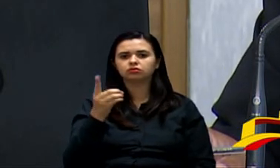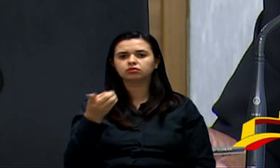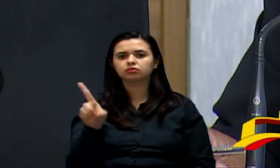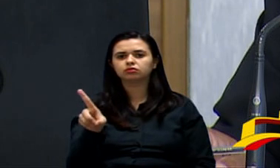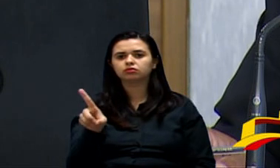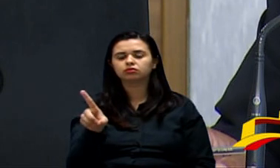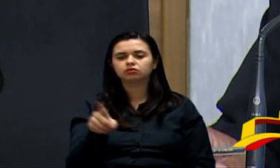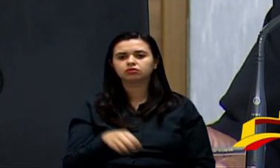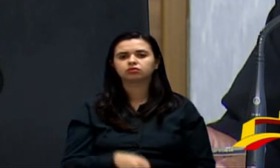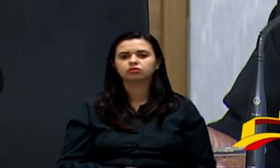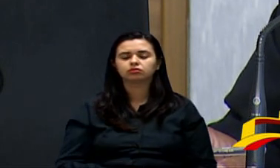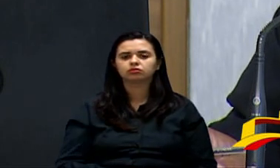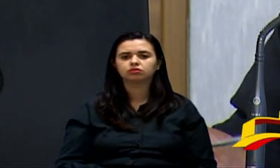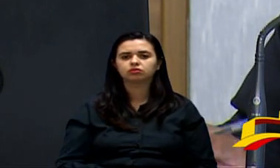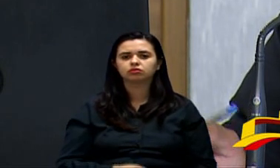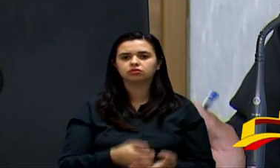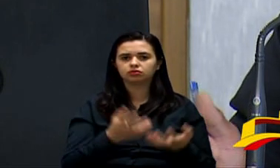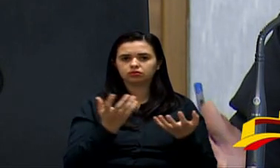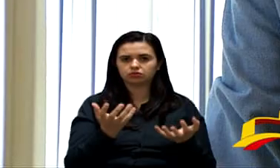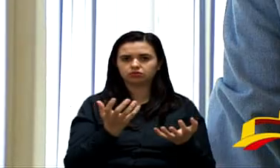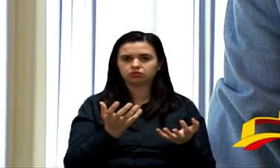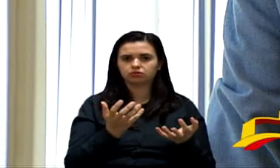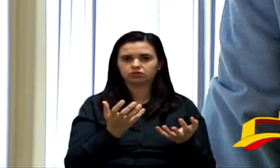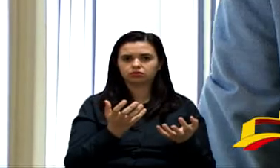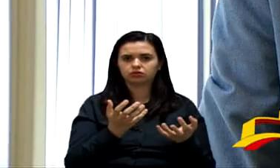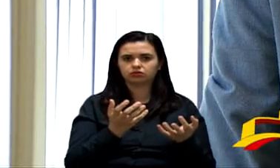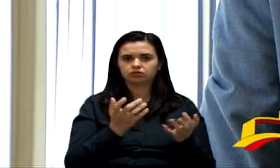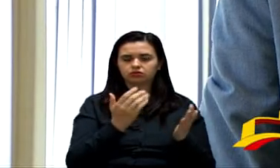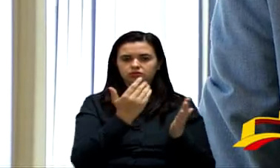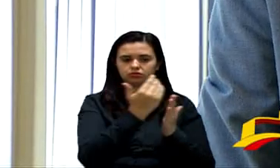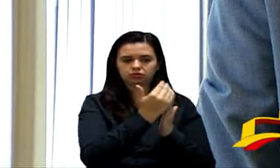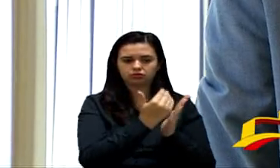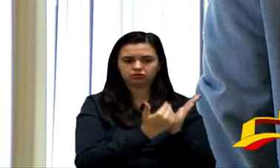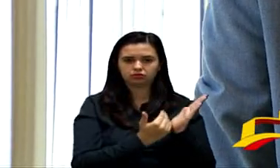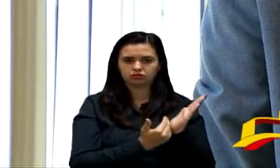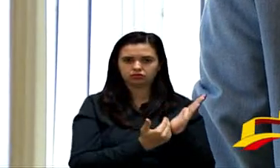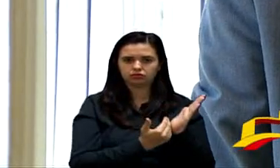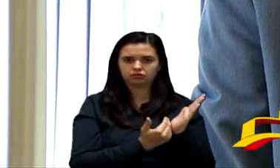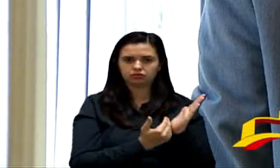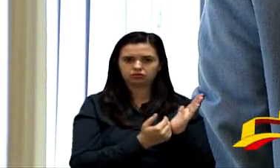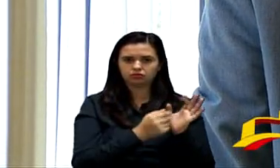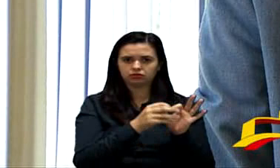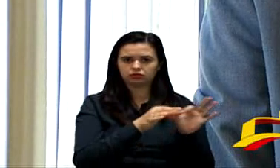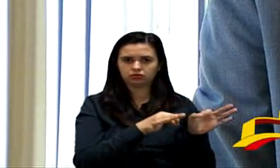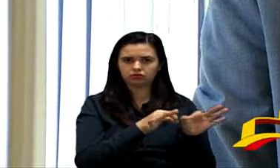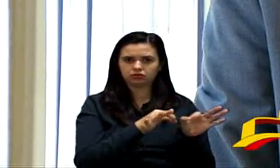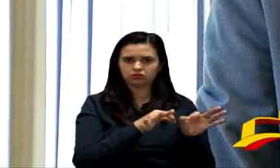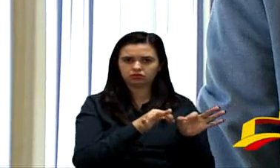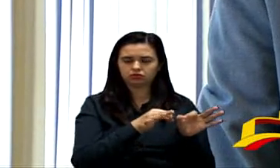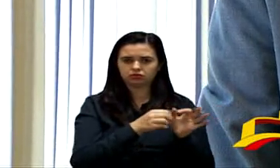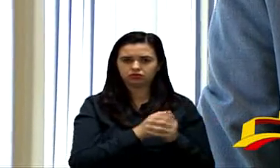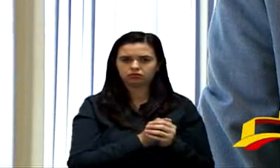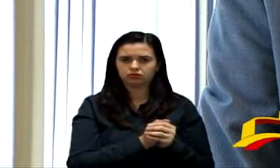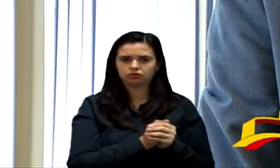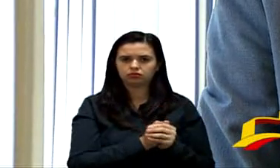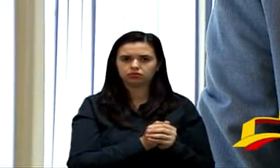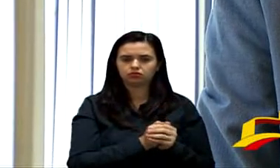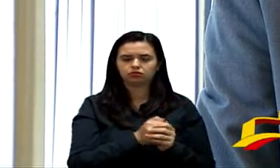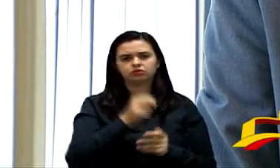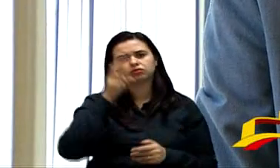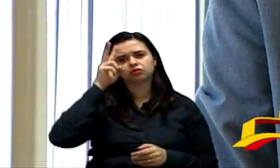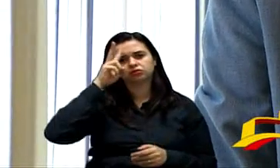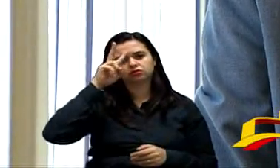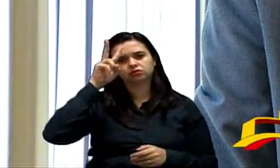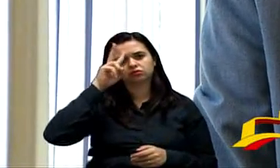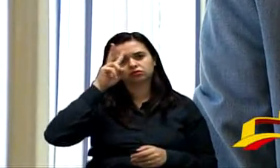Foi corrigido o texto aí, que estava com imaterial, agora, alguma coisa assim para escrever. É imaterial ou material? Teve algum momento que eu acredito que